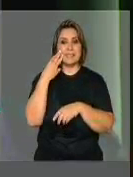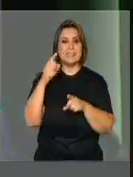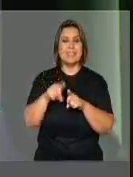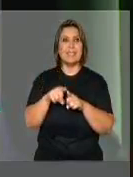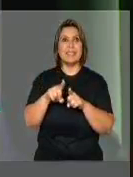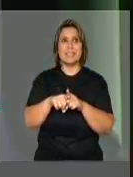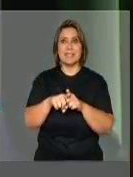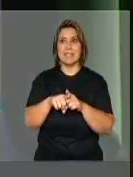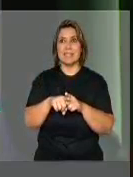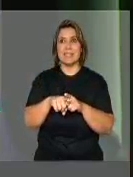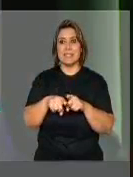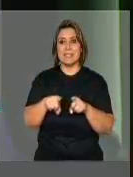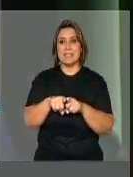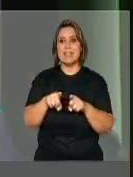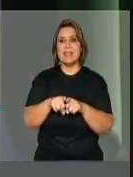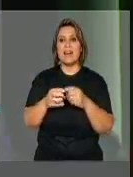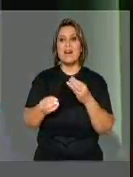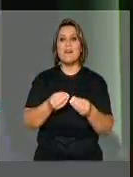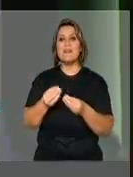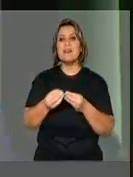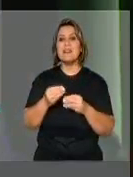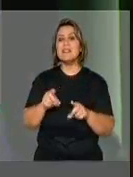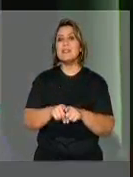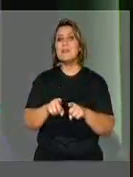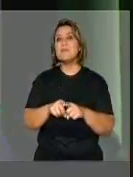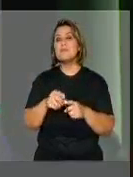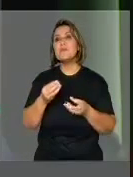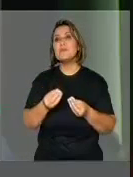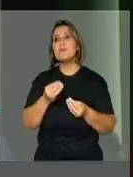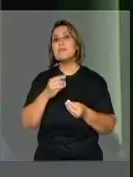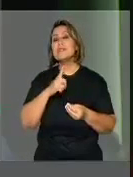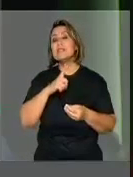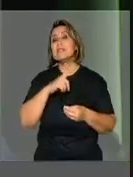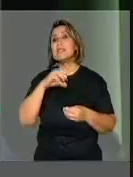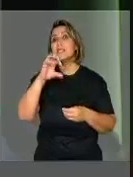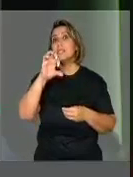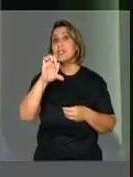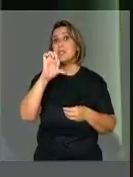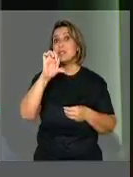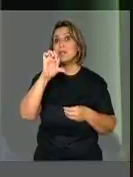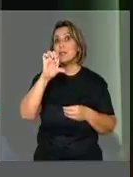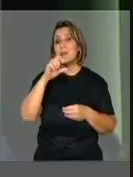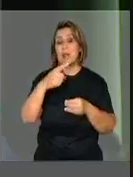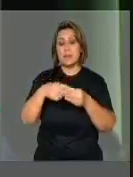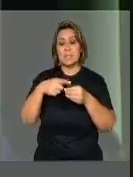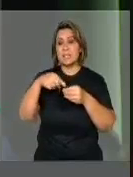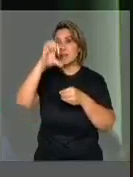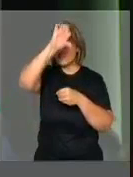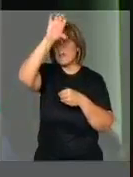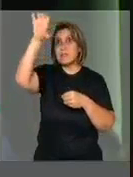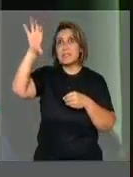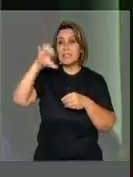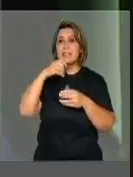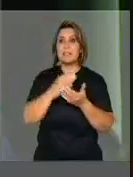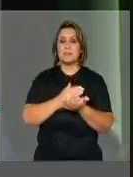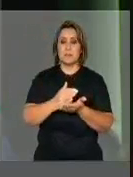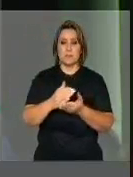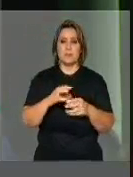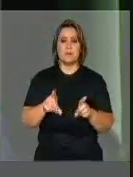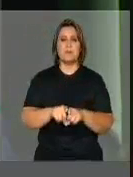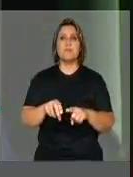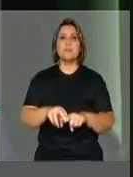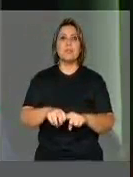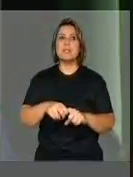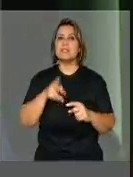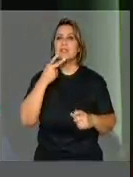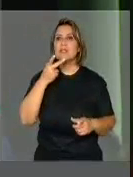é polo, desde os anos 70, de uma das 9 primeiras regiões metropolitanas do país. Então, fala-se,